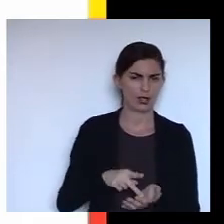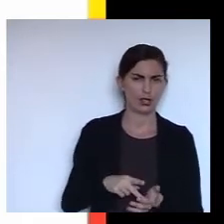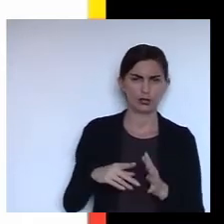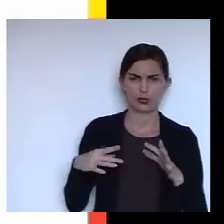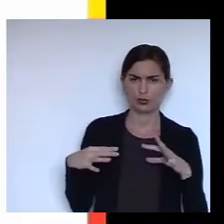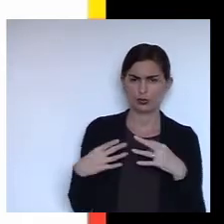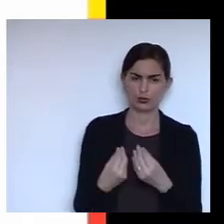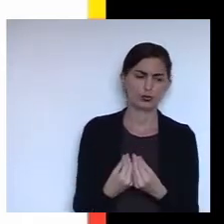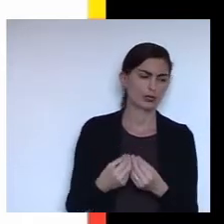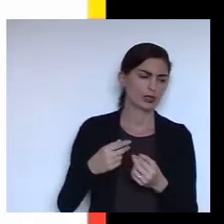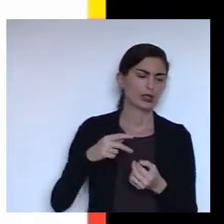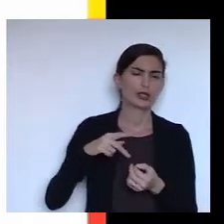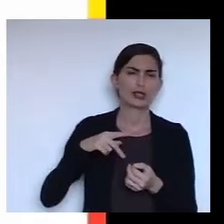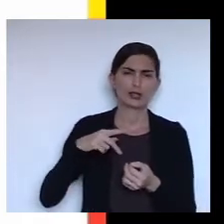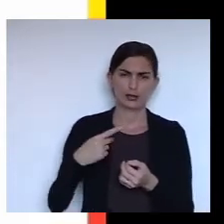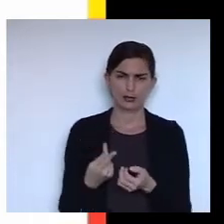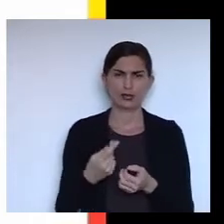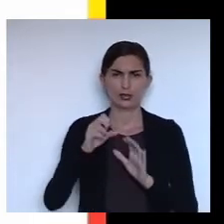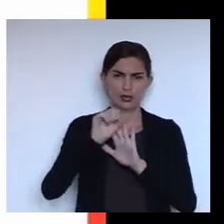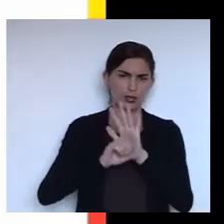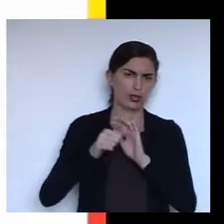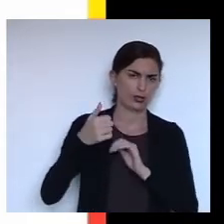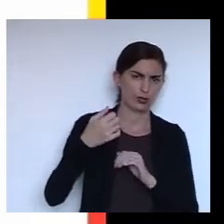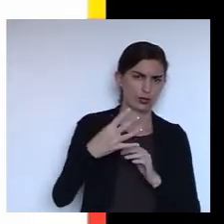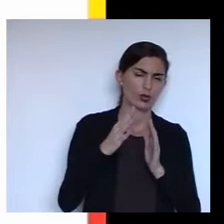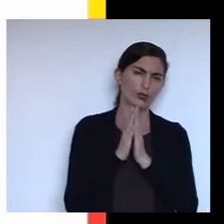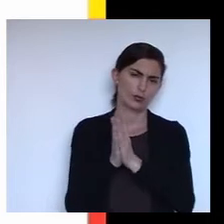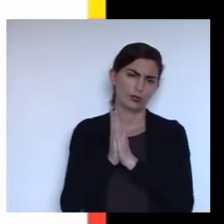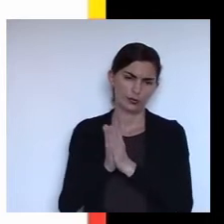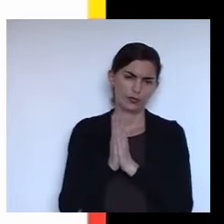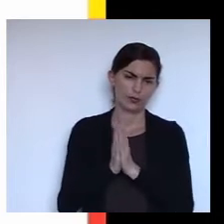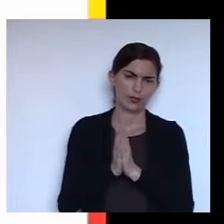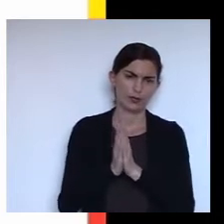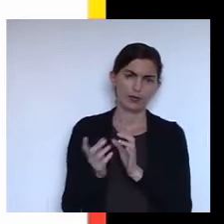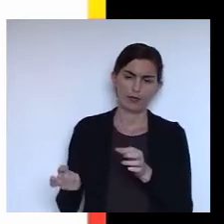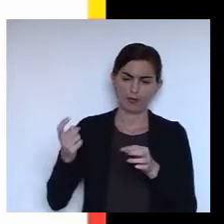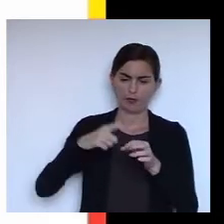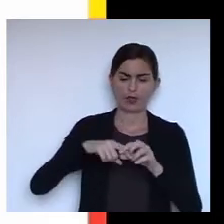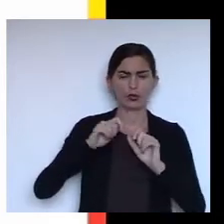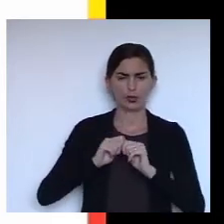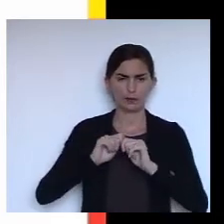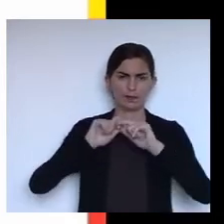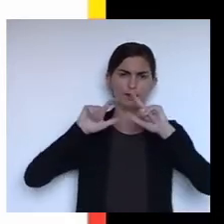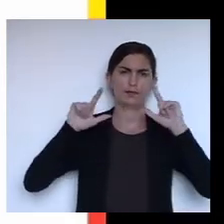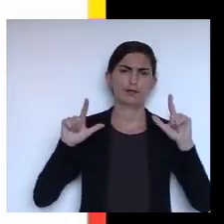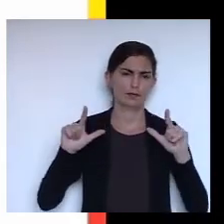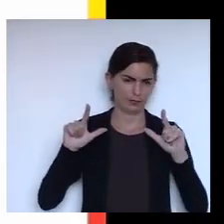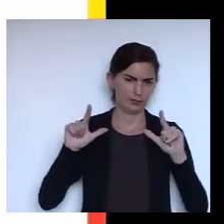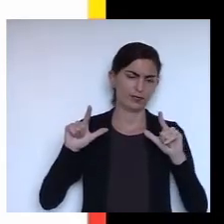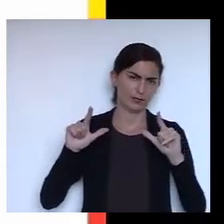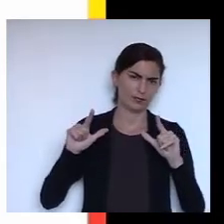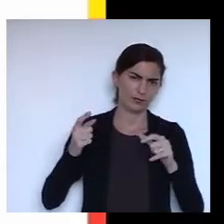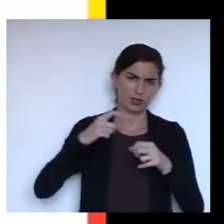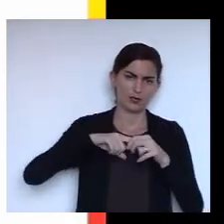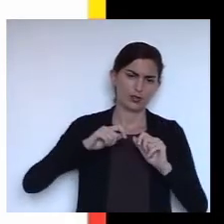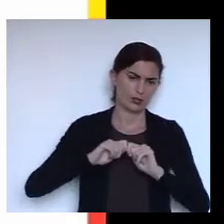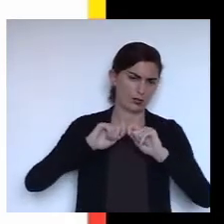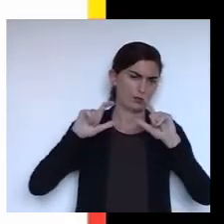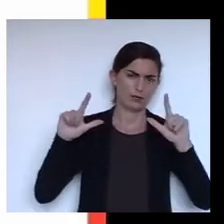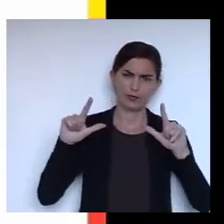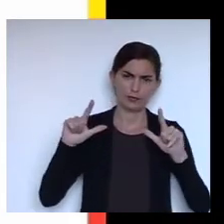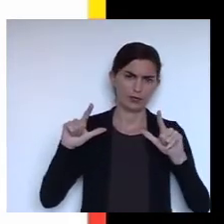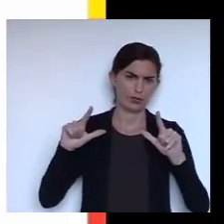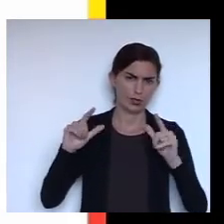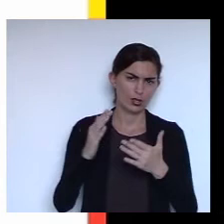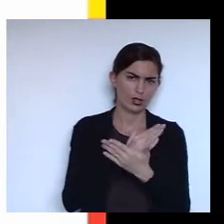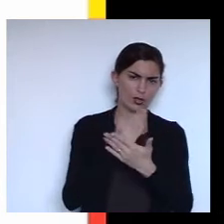todos eles serão negativos para o século XIV. Por favor, corta para o slide. Está no slide? Então, ó,